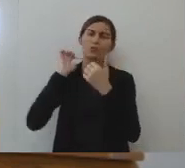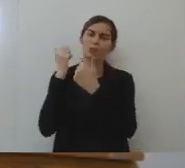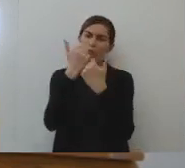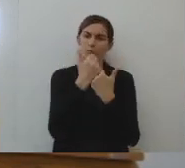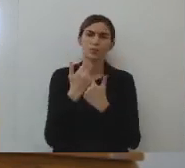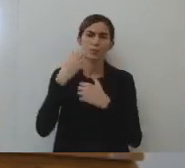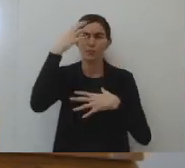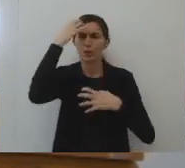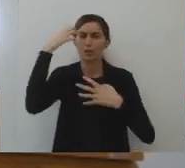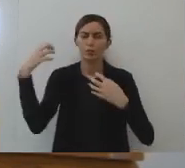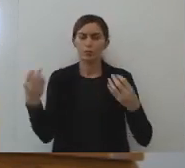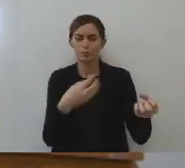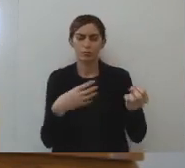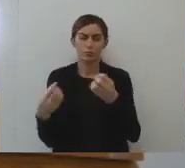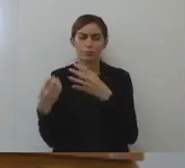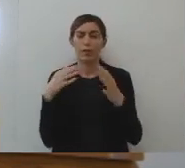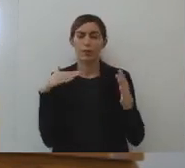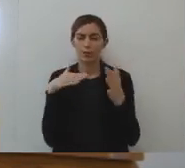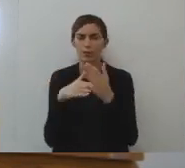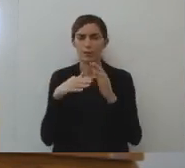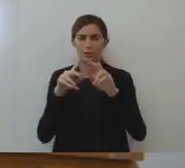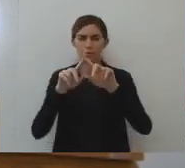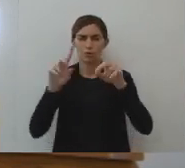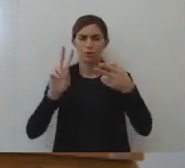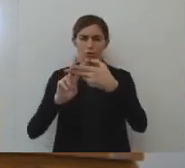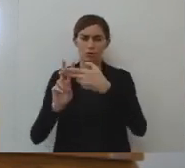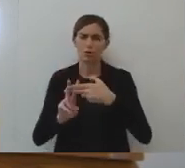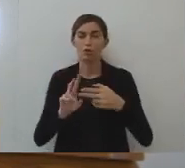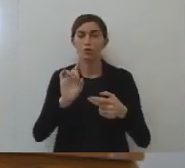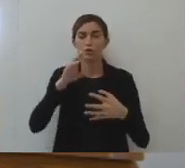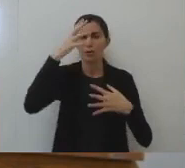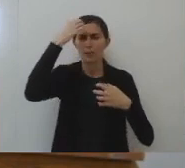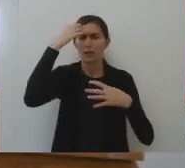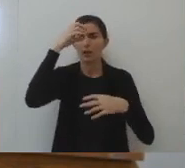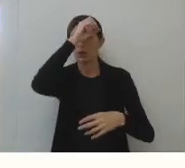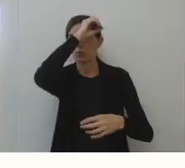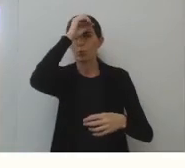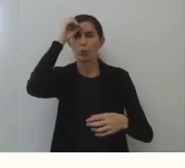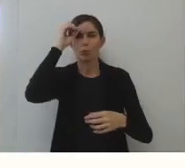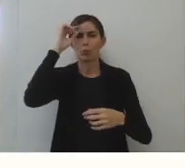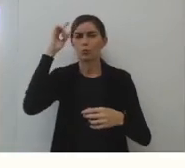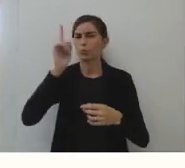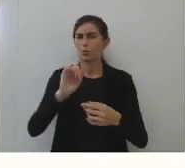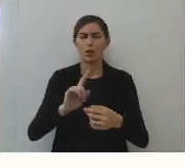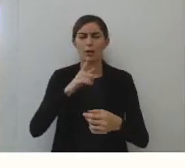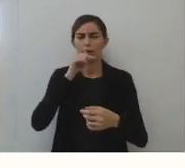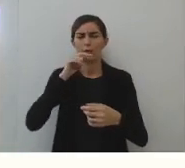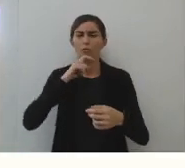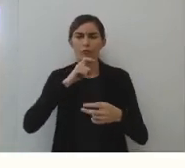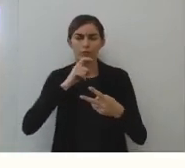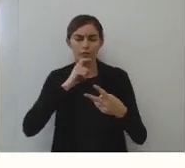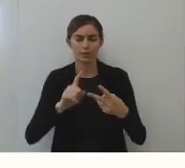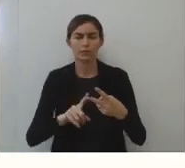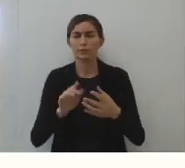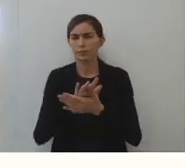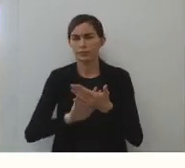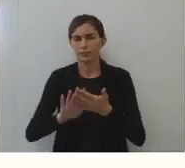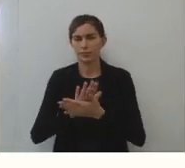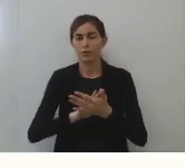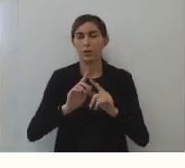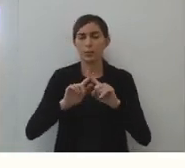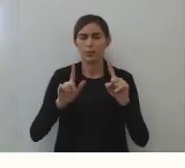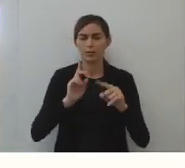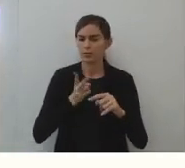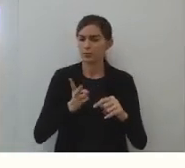por macacos novos, até que na jaula só ficaram macacos que nada sabiam sobre o banho de água fria, mas a despeito disso,